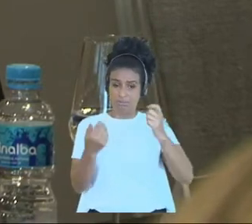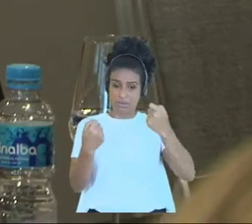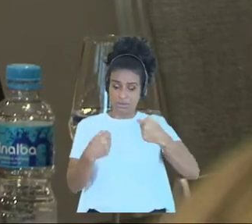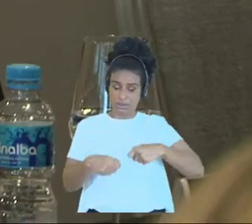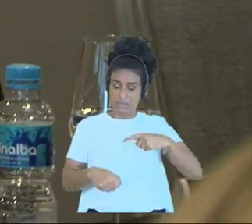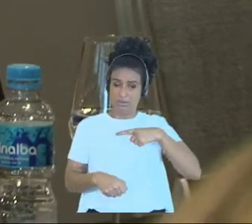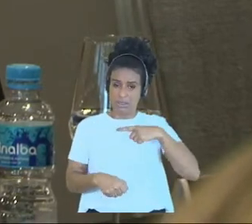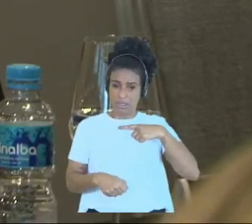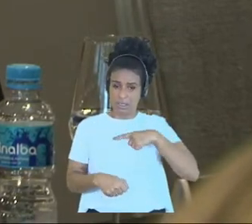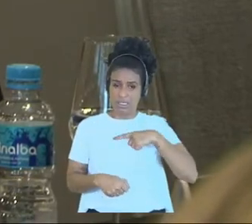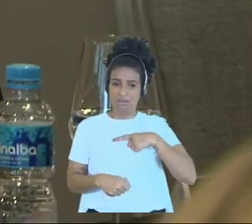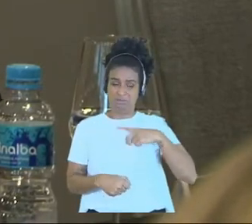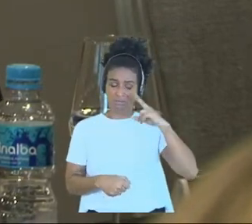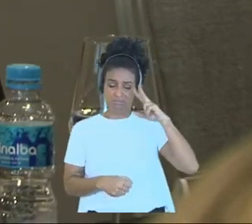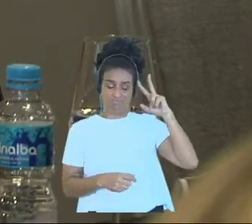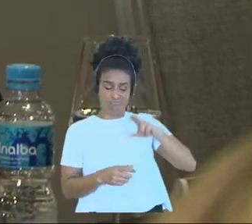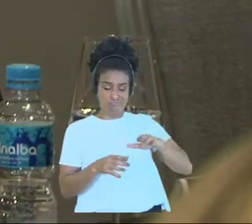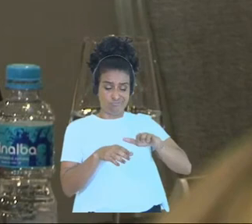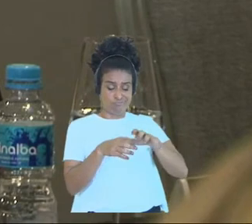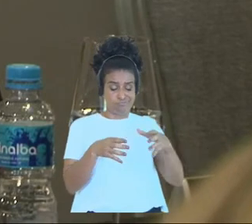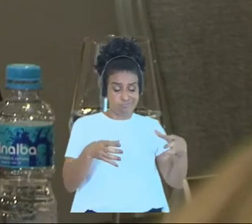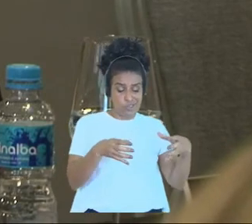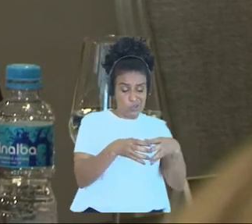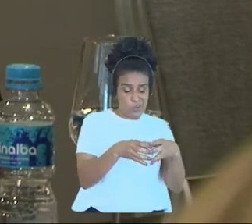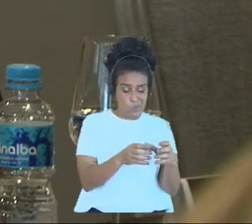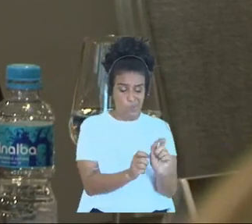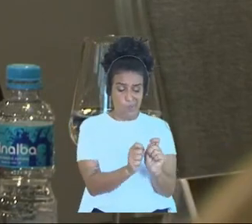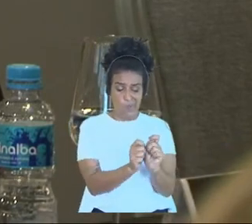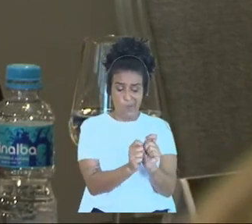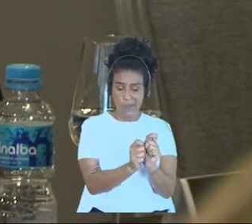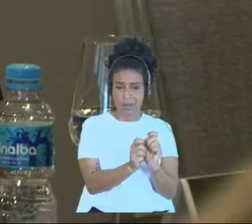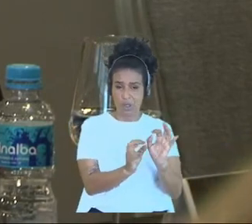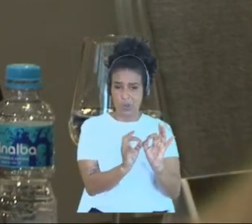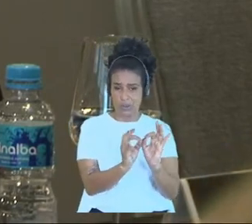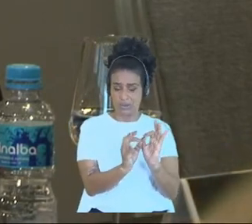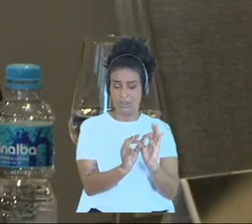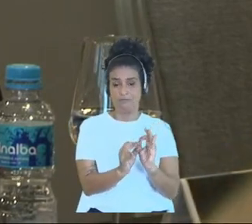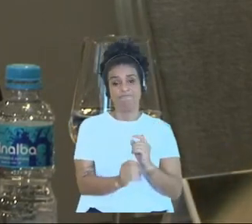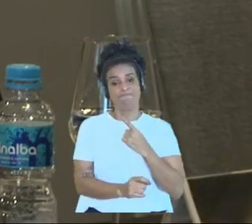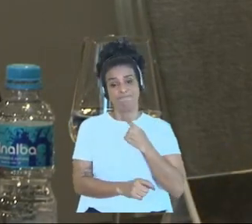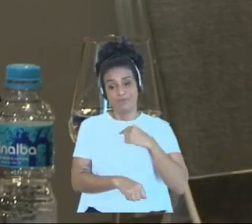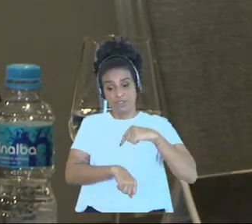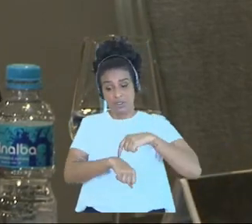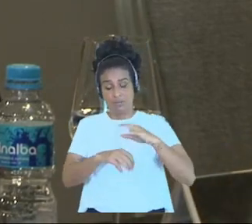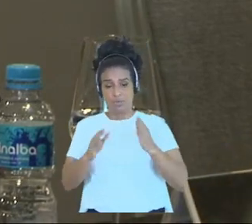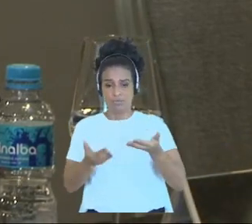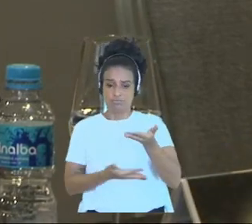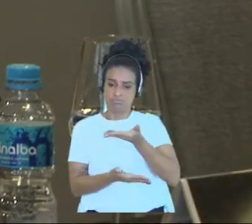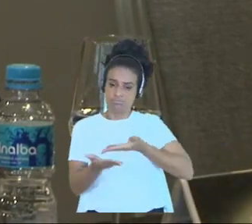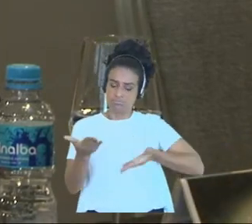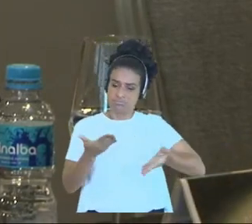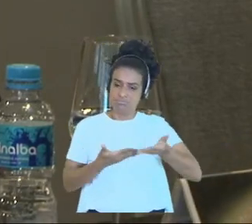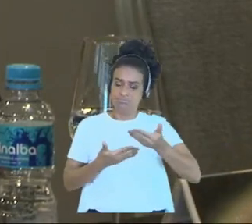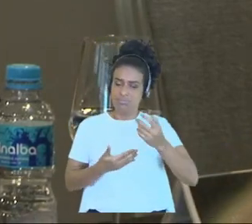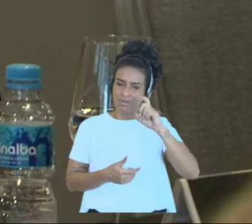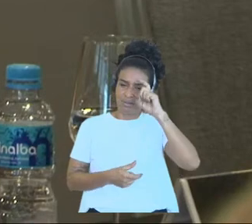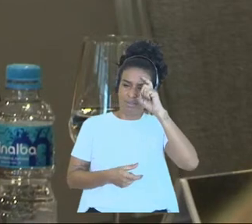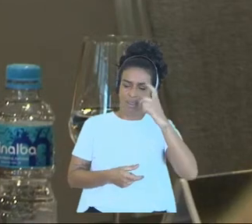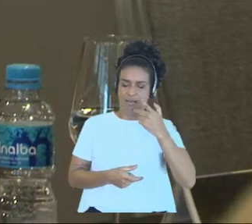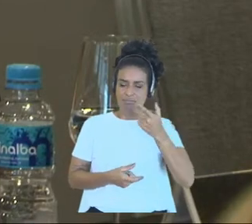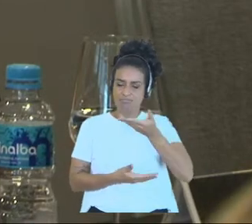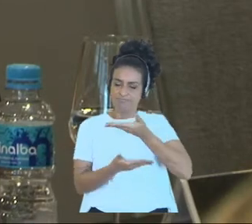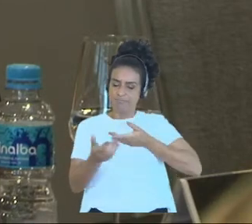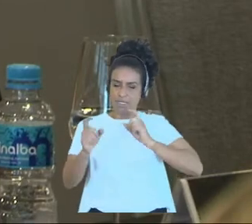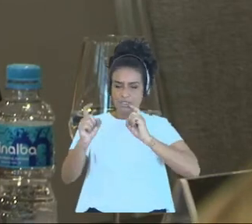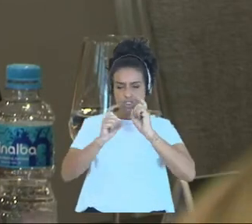haja uma captura de fato dos grupos de interesses mais organizados. Então, eu espero que hoje aqui a gente consiga trocar, compartilhar ideias, que a gente